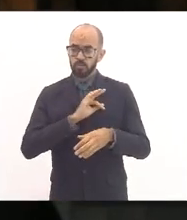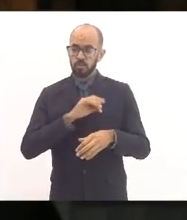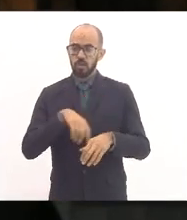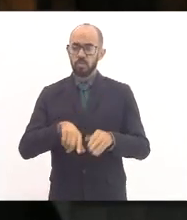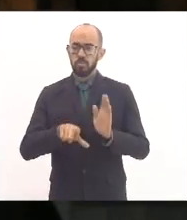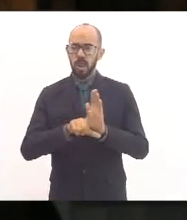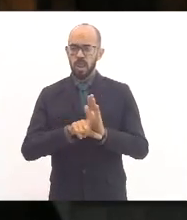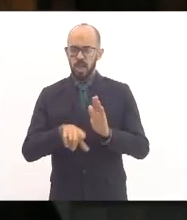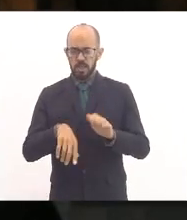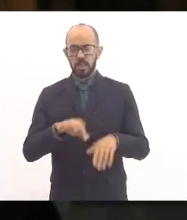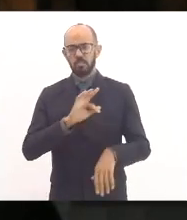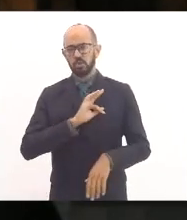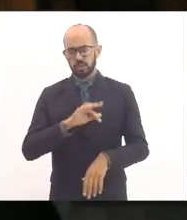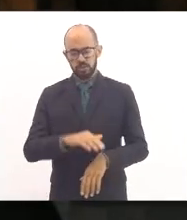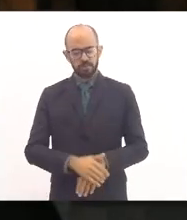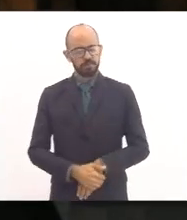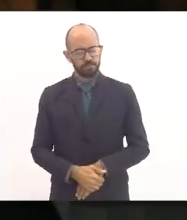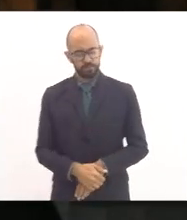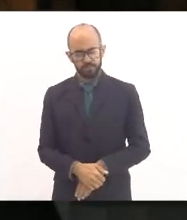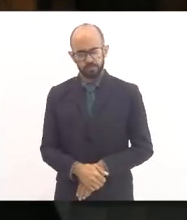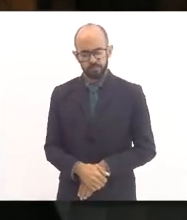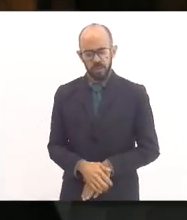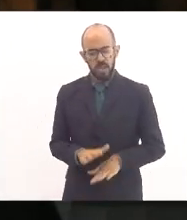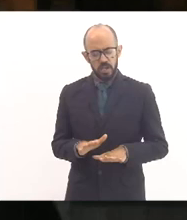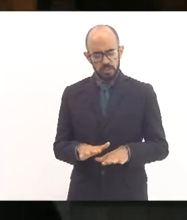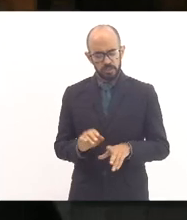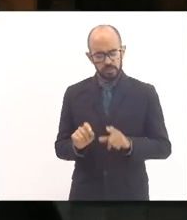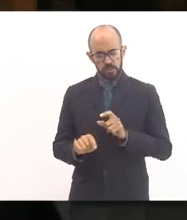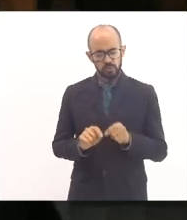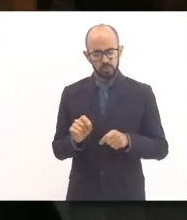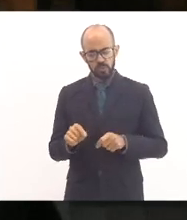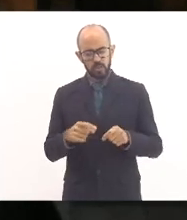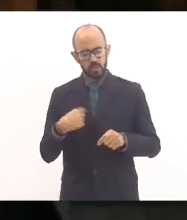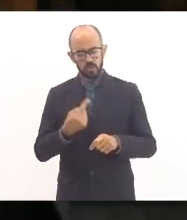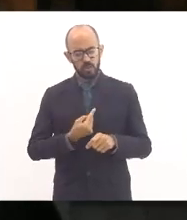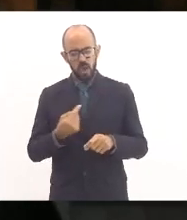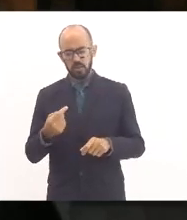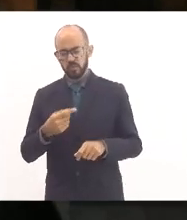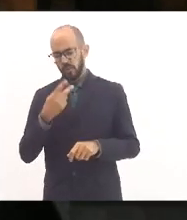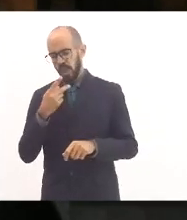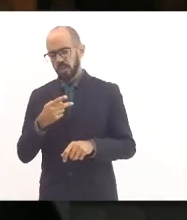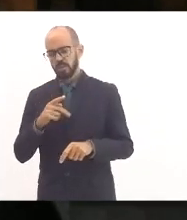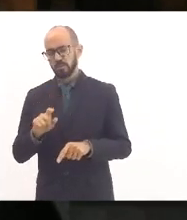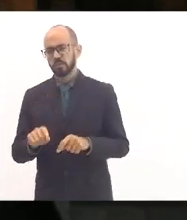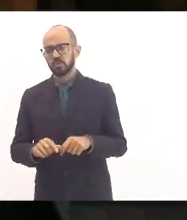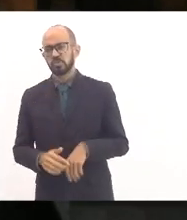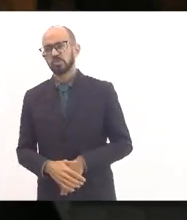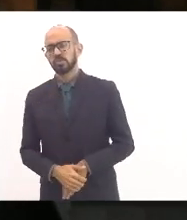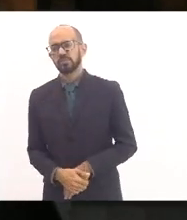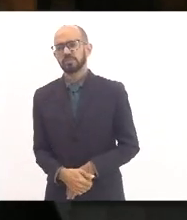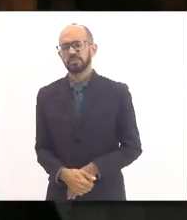e nesse sentido nós nós pontuar íamos inicialmente